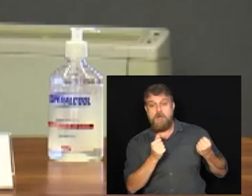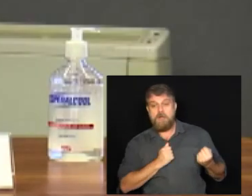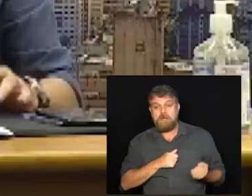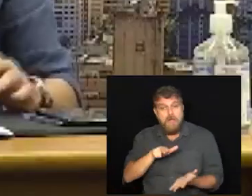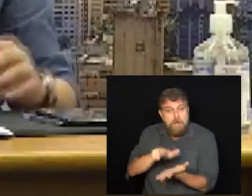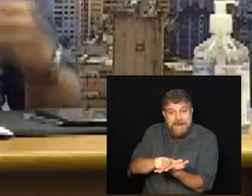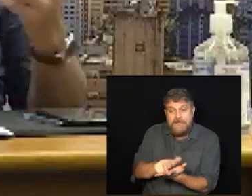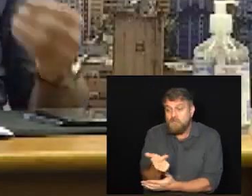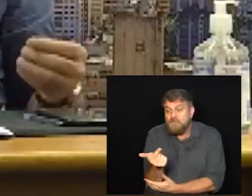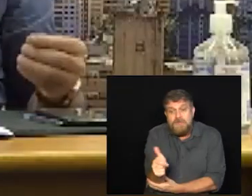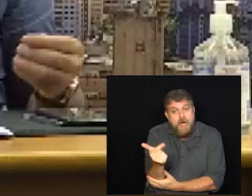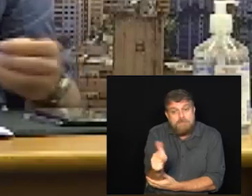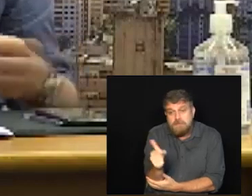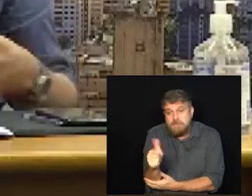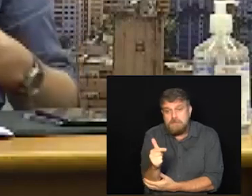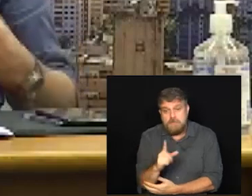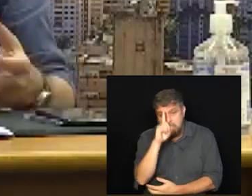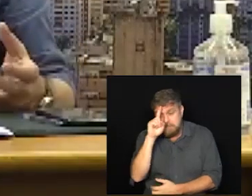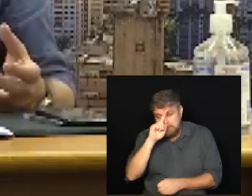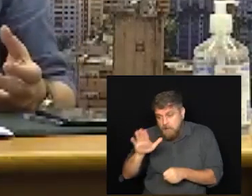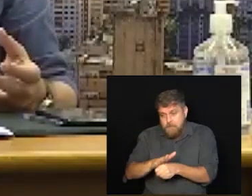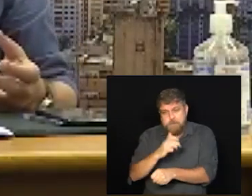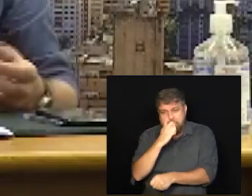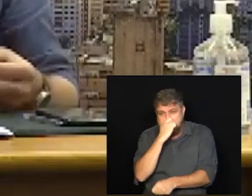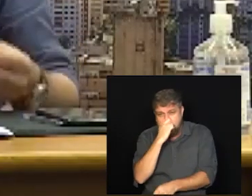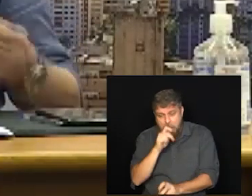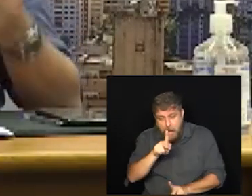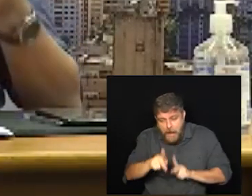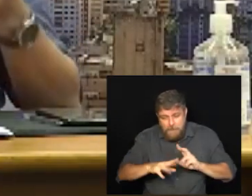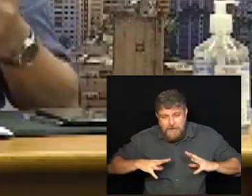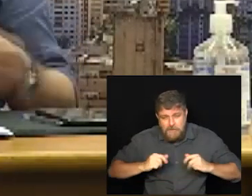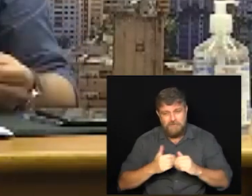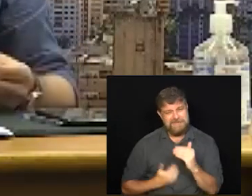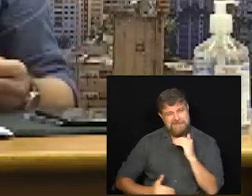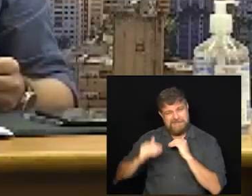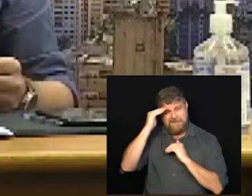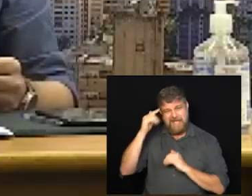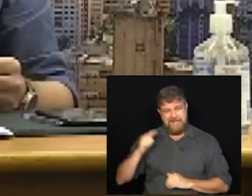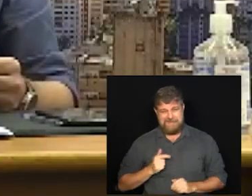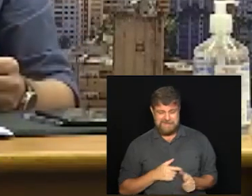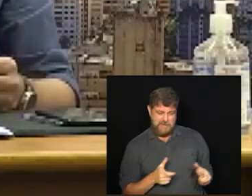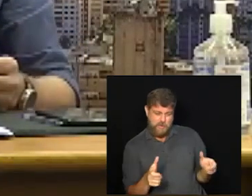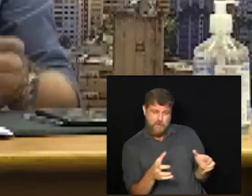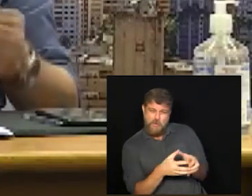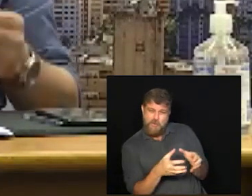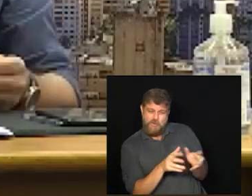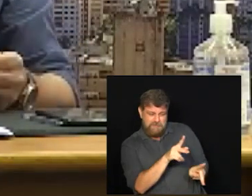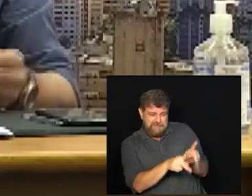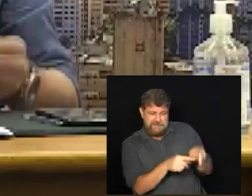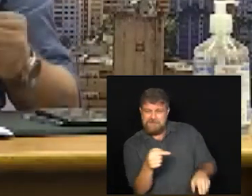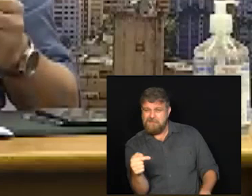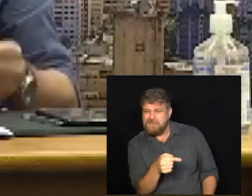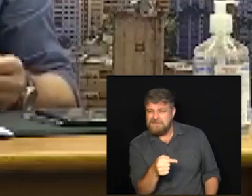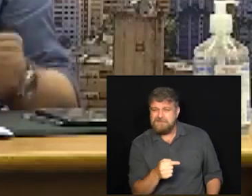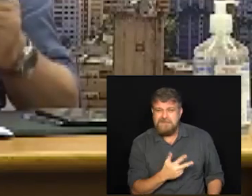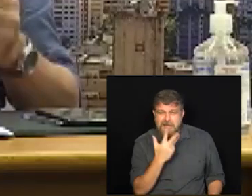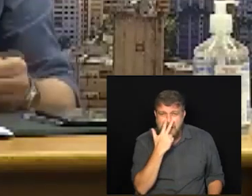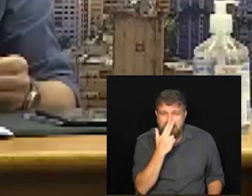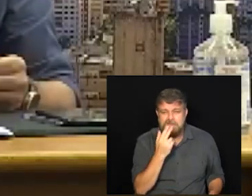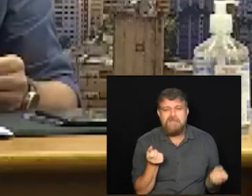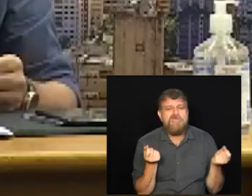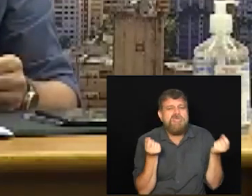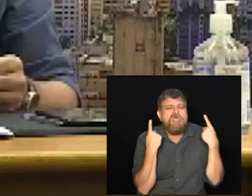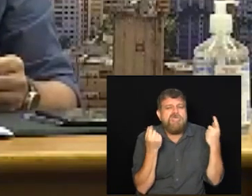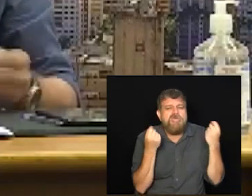o leito. E, infelizmente, a população toda está cansada, mas tem uma parcela da população que não